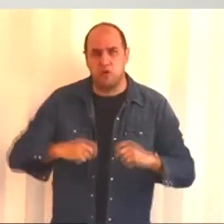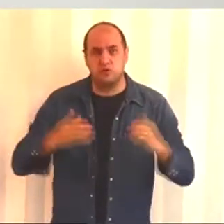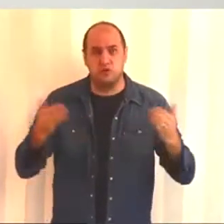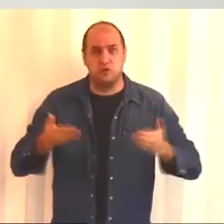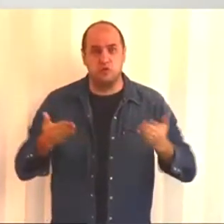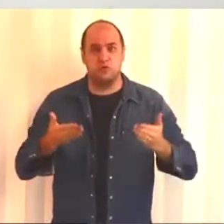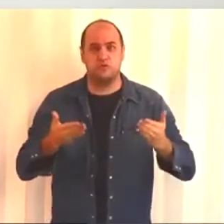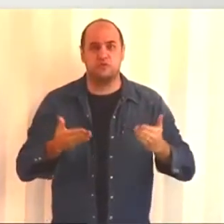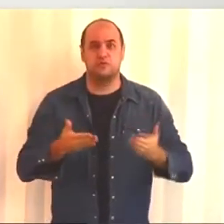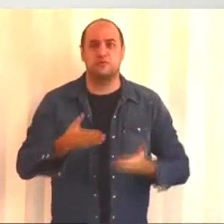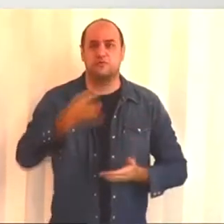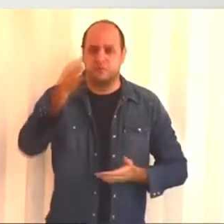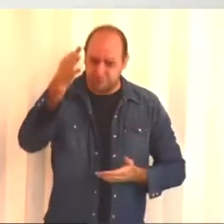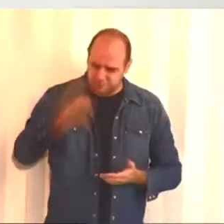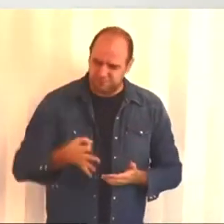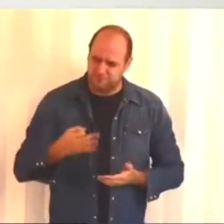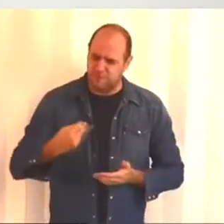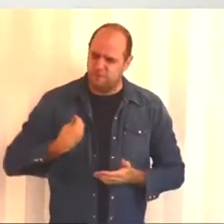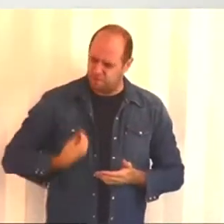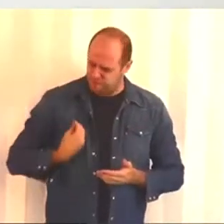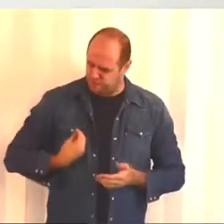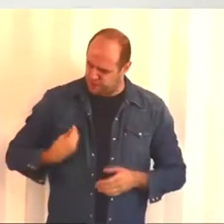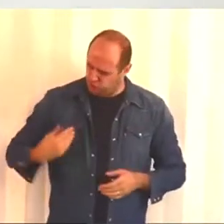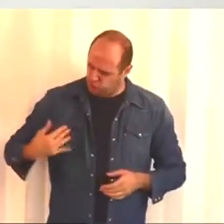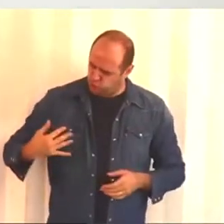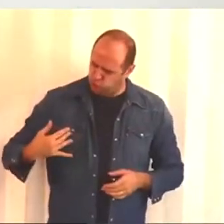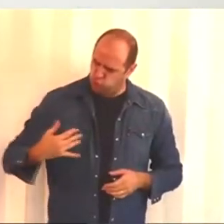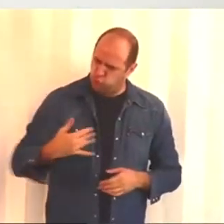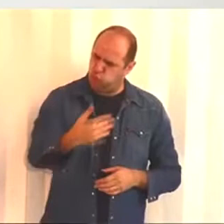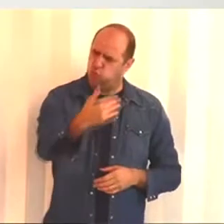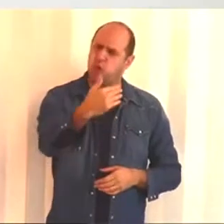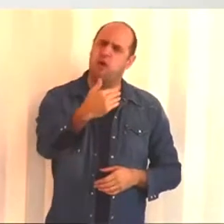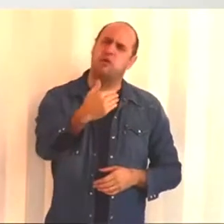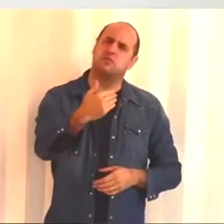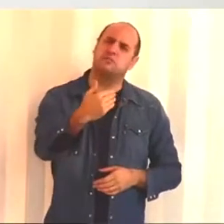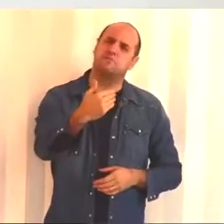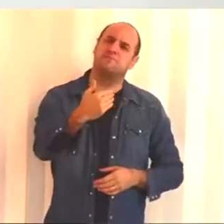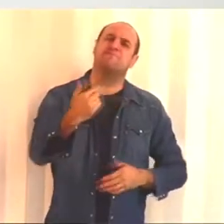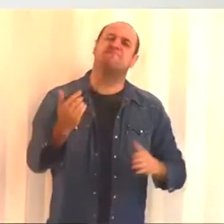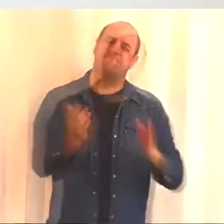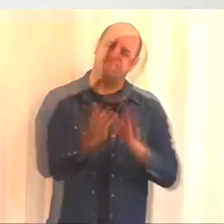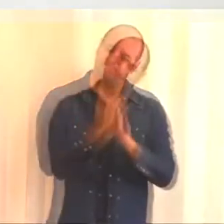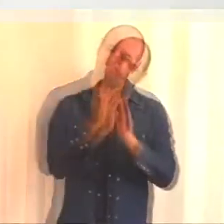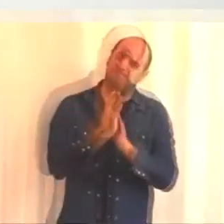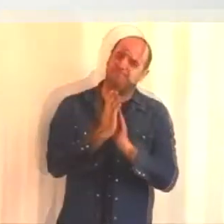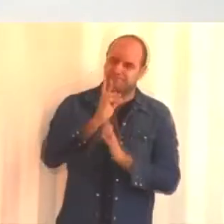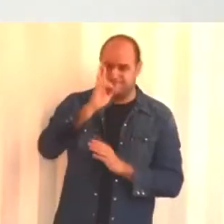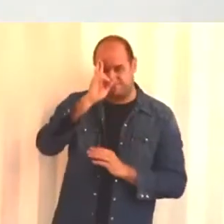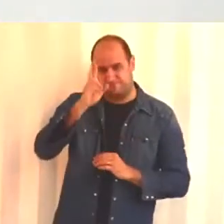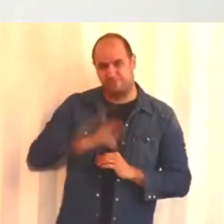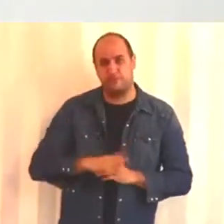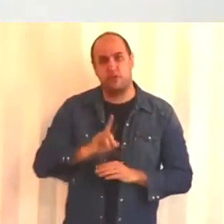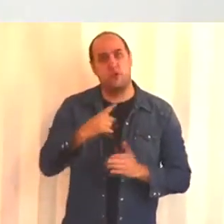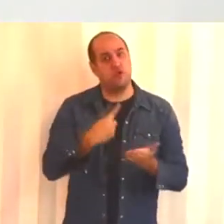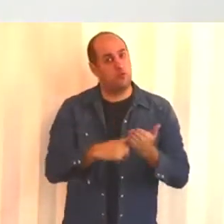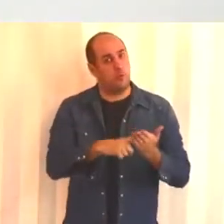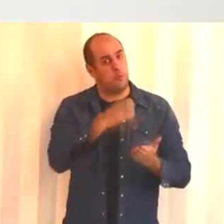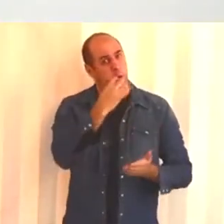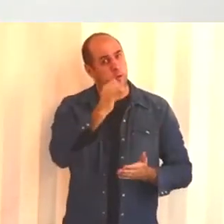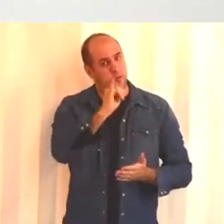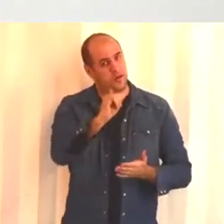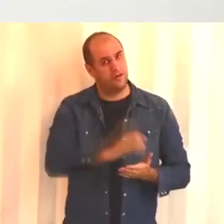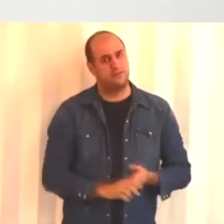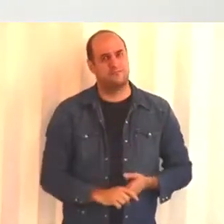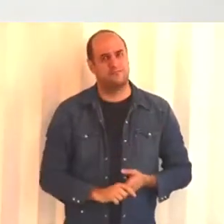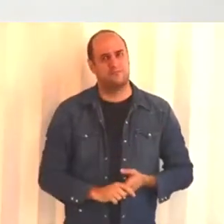sem sombra de dúvida: enquanto eu viver nesta terra, eu louvarei ao Senhor. Mas eu tenho uma boa notícia para te dar: é só